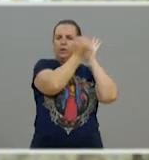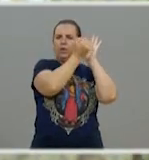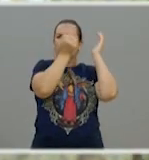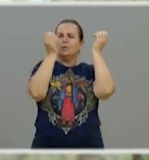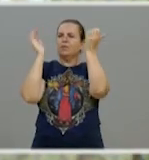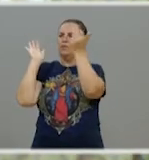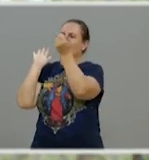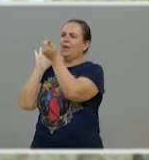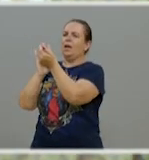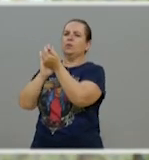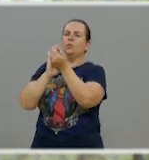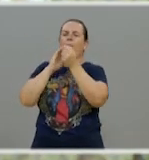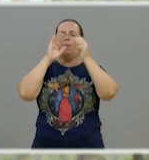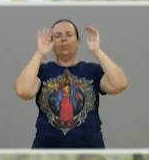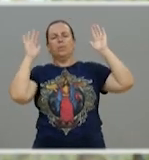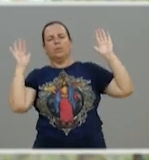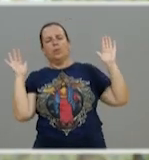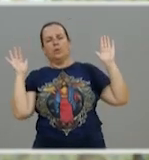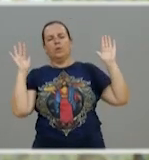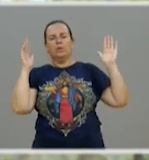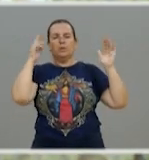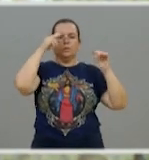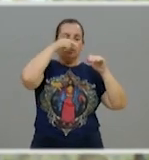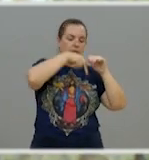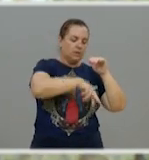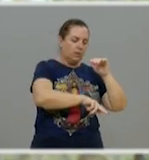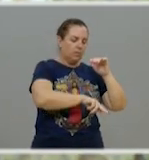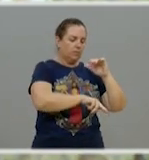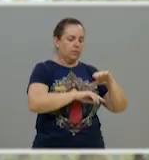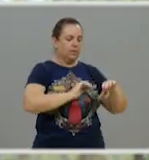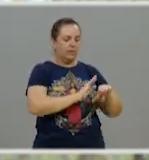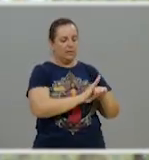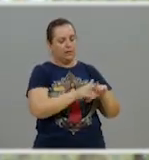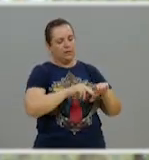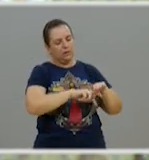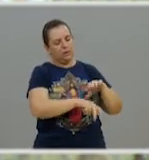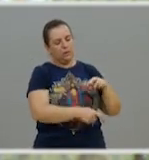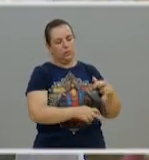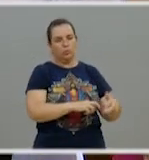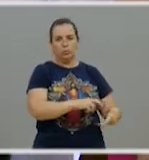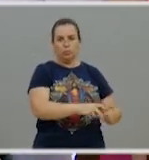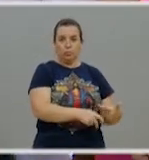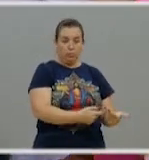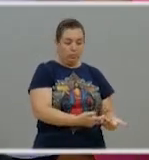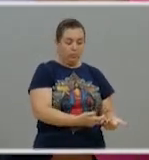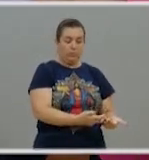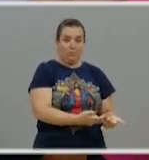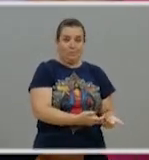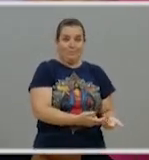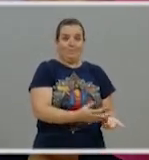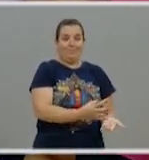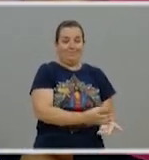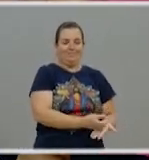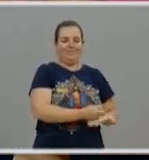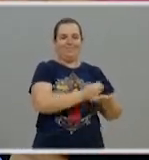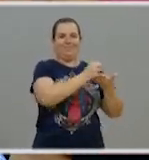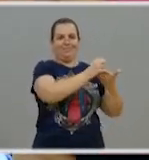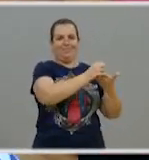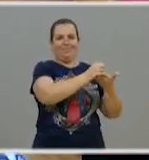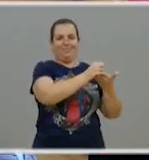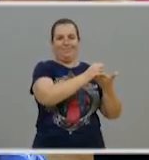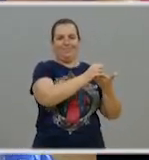foi crucificado, morto e sepultado, desceu à mansão dos mortos, ressuscitou